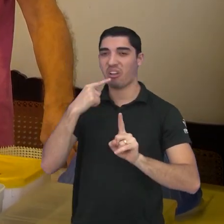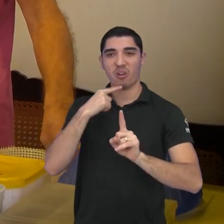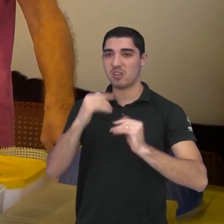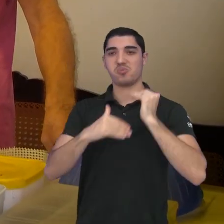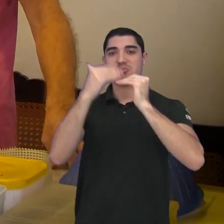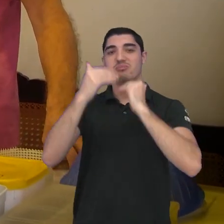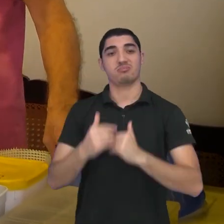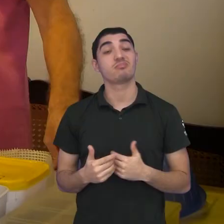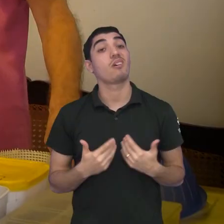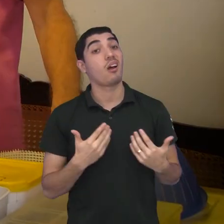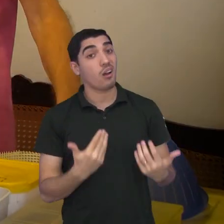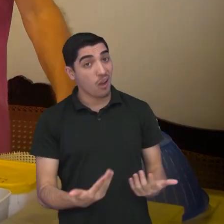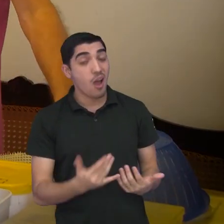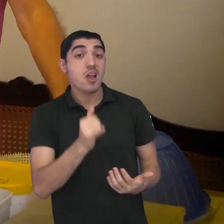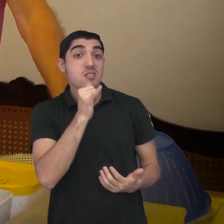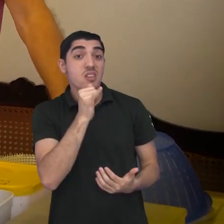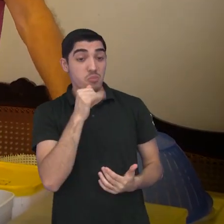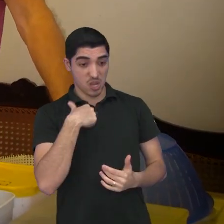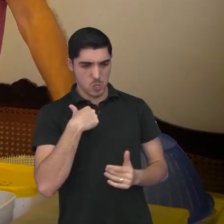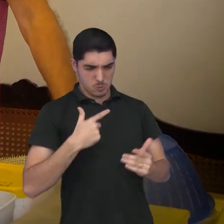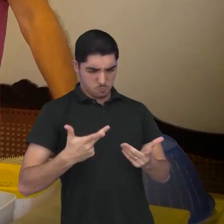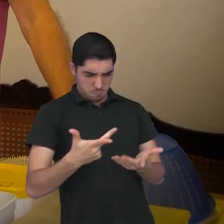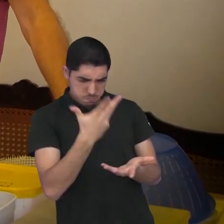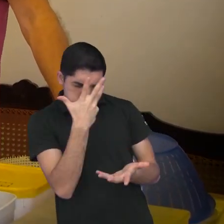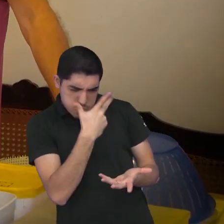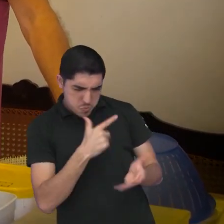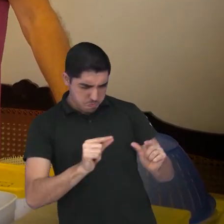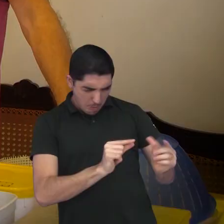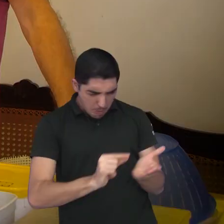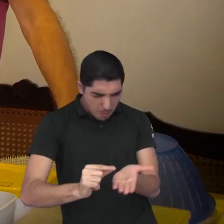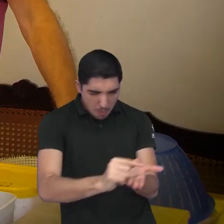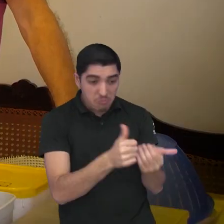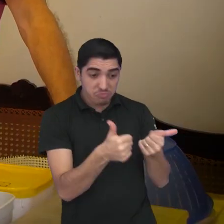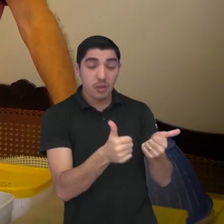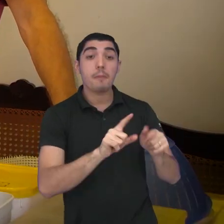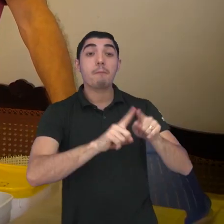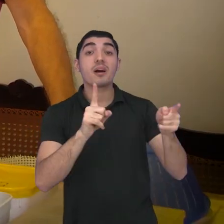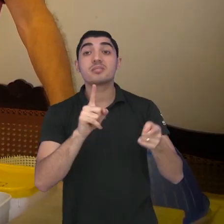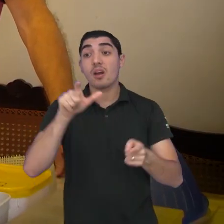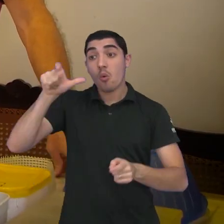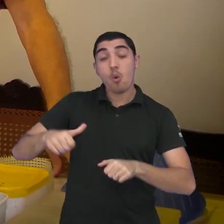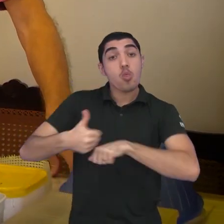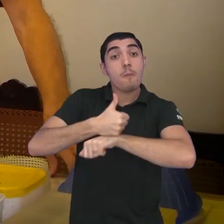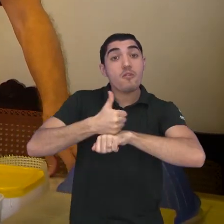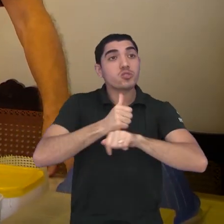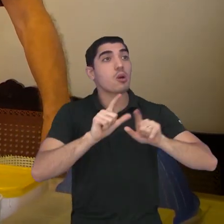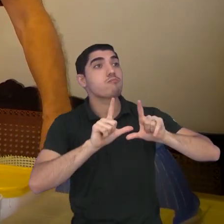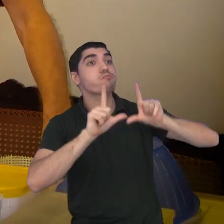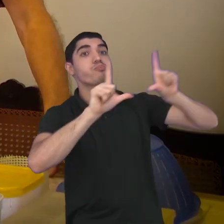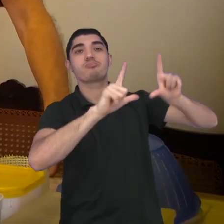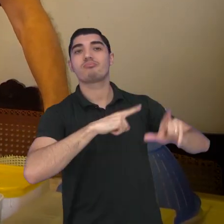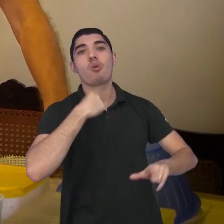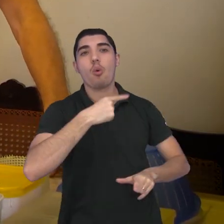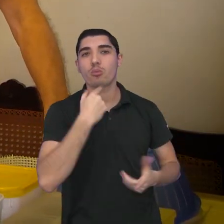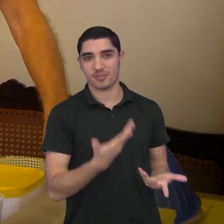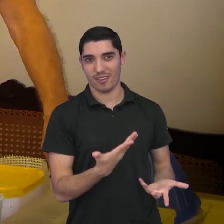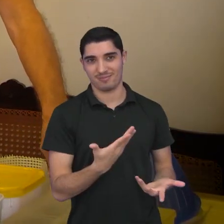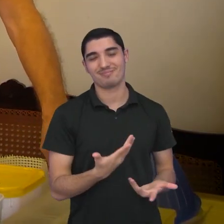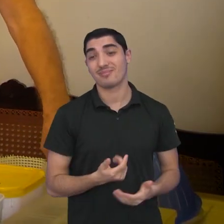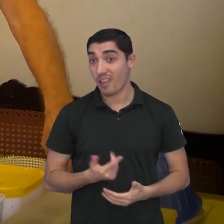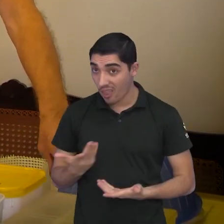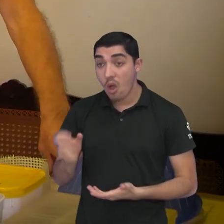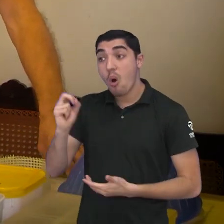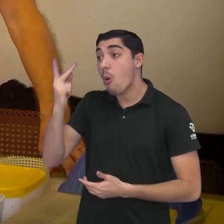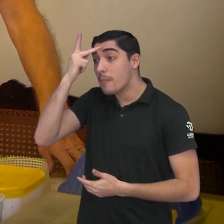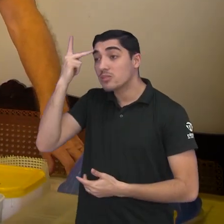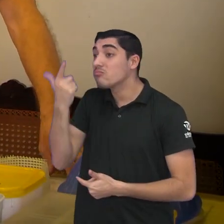obra suprema e o azulejista não conseguir colar direito. Ou não existir quem coloque isso na parede, né? O papel